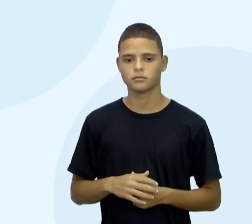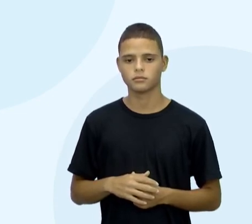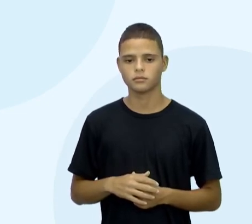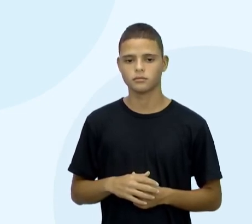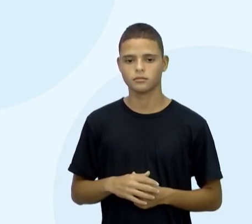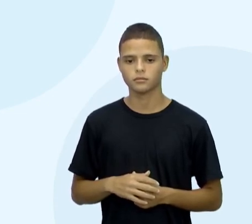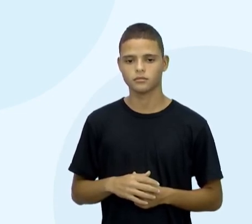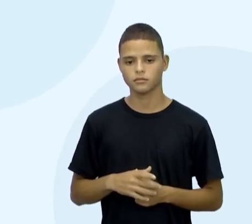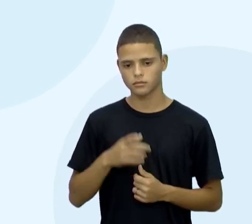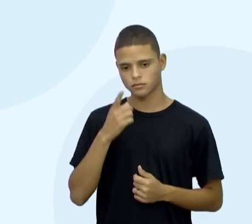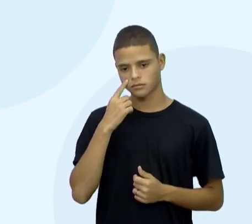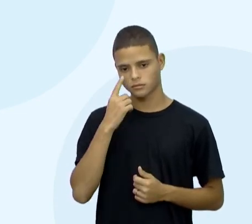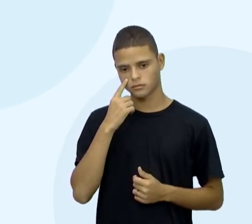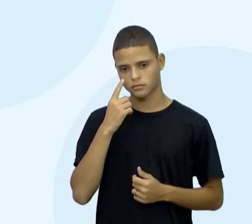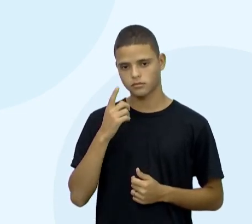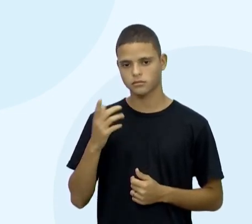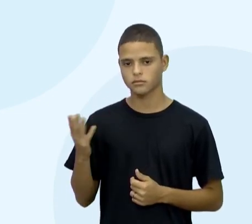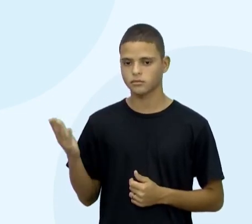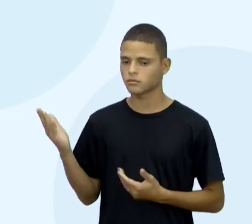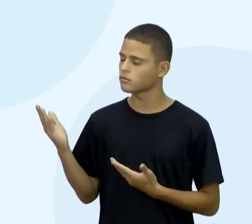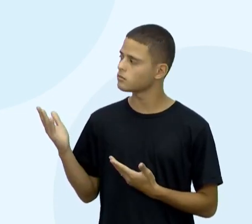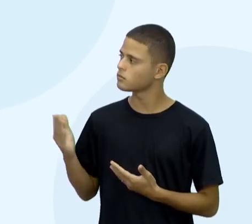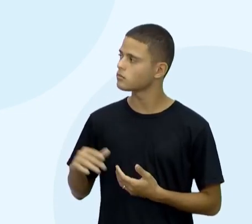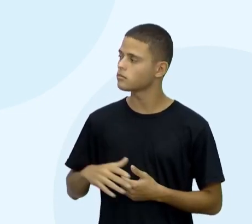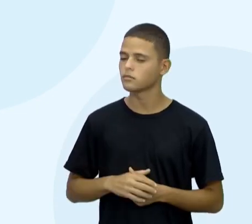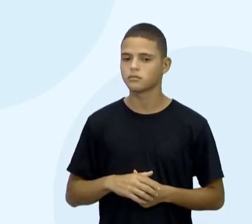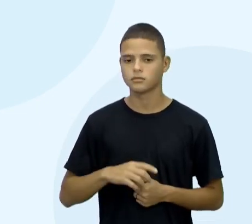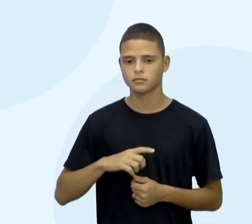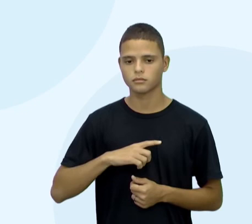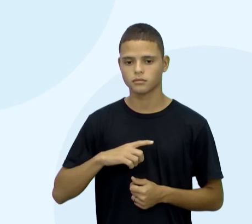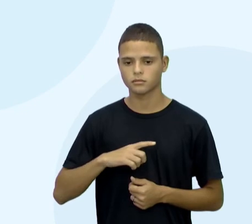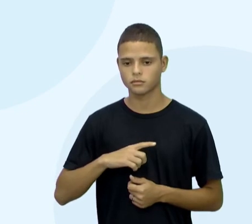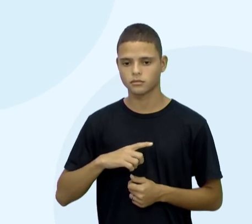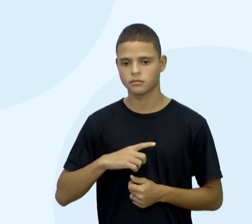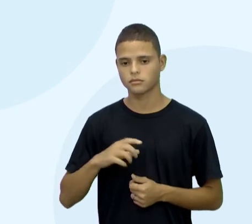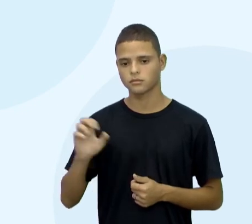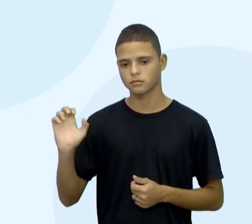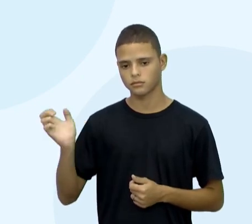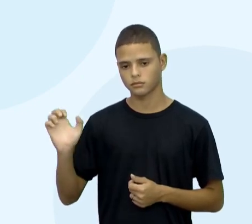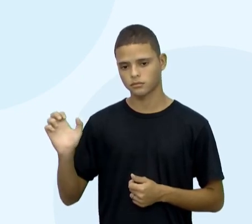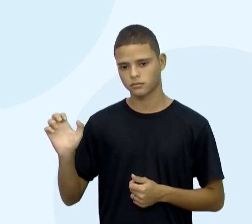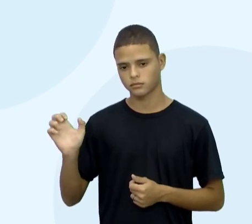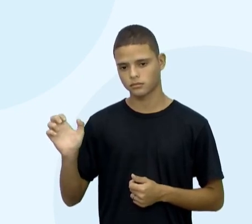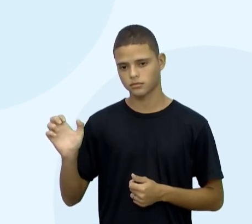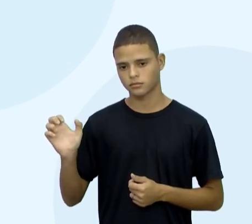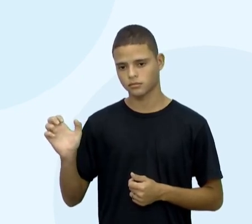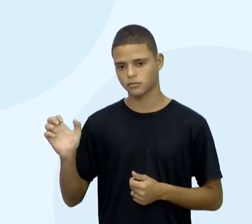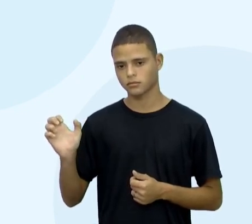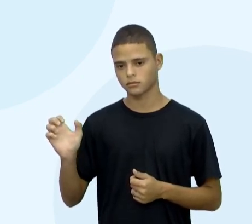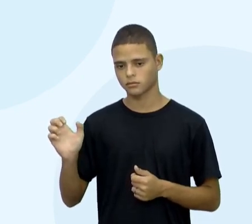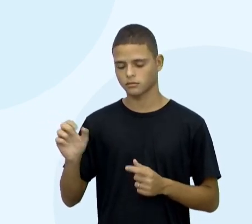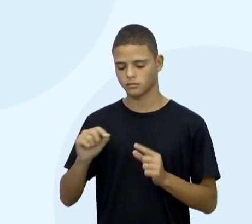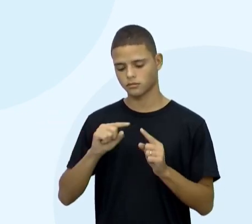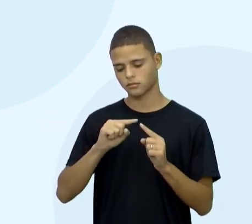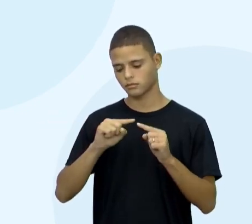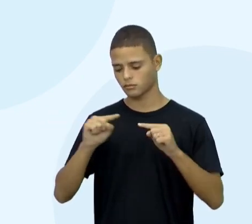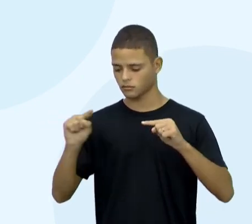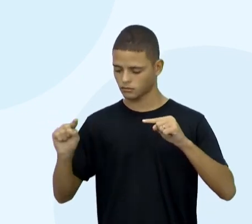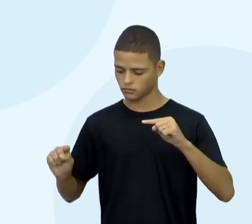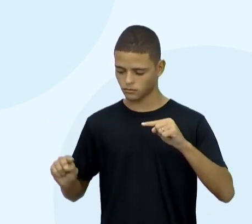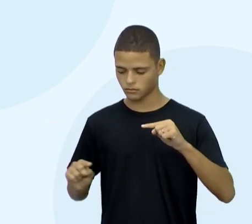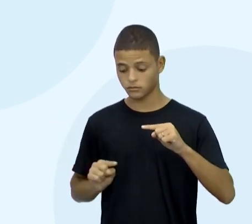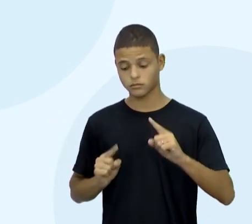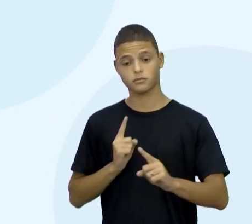animação no PowerPoint, eu já ensinei vocês a fazerem, né? Então tá aí a tomada, o elétron sai de uma ponta e vai circulando, encontra